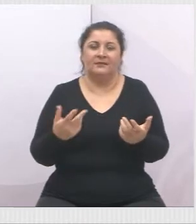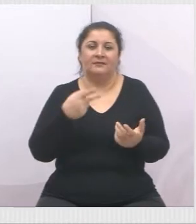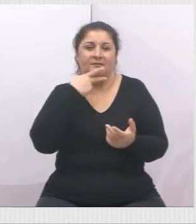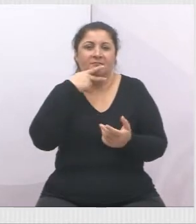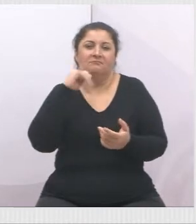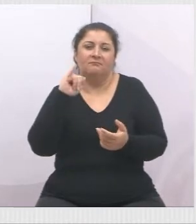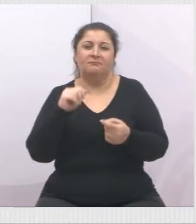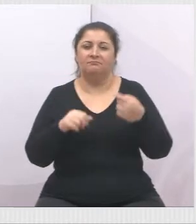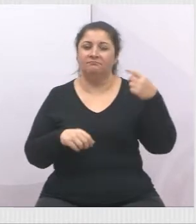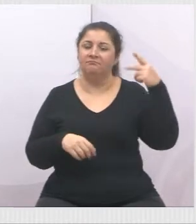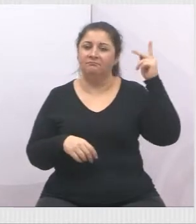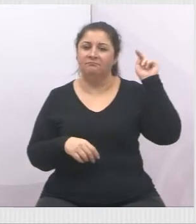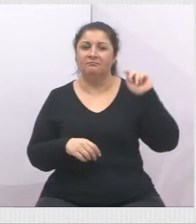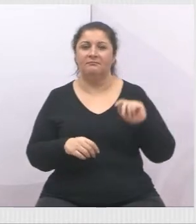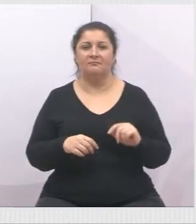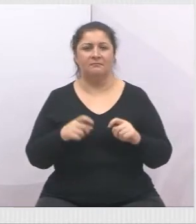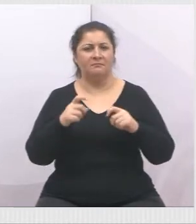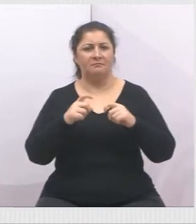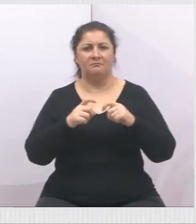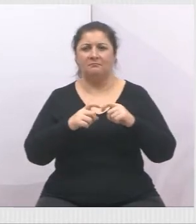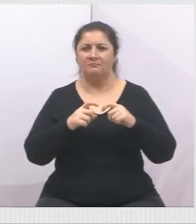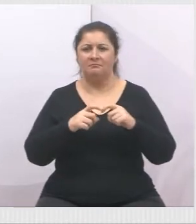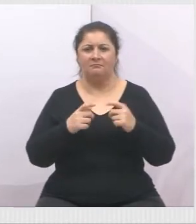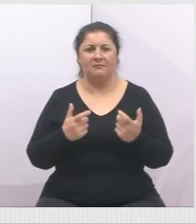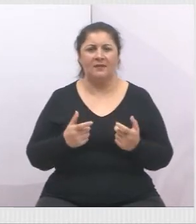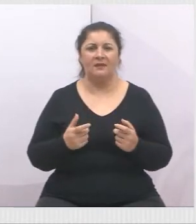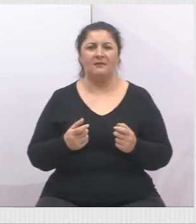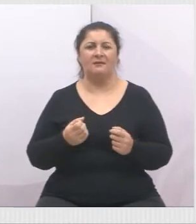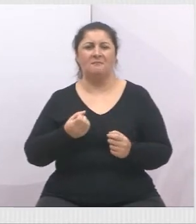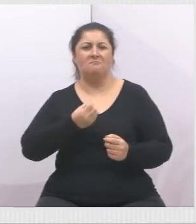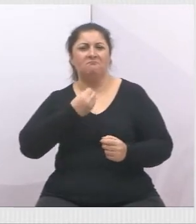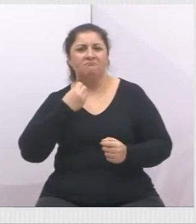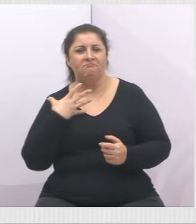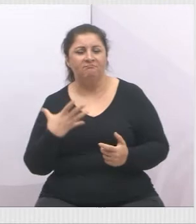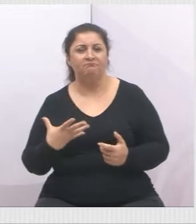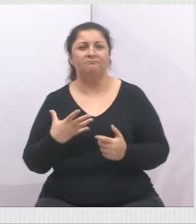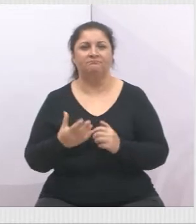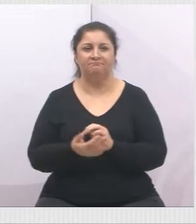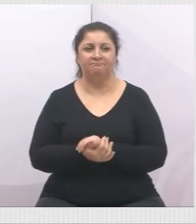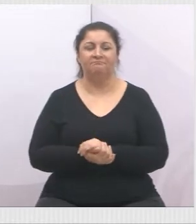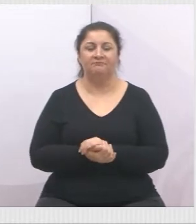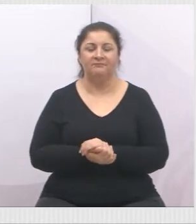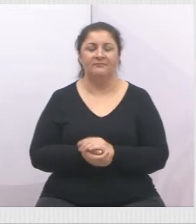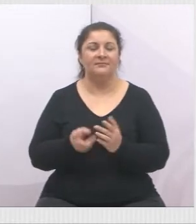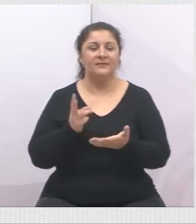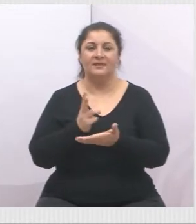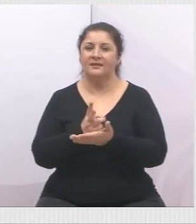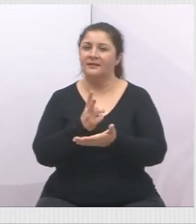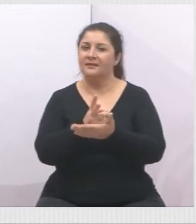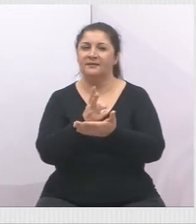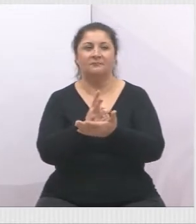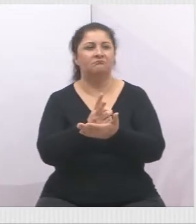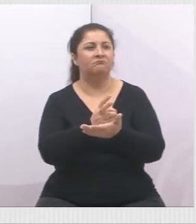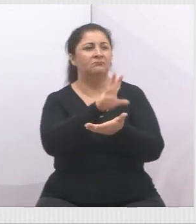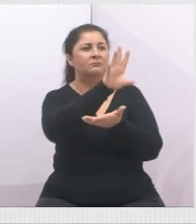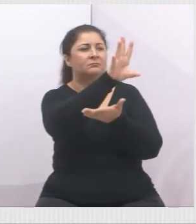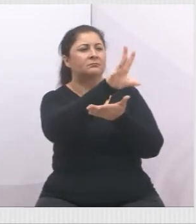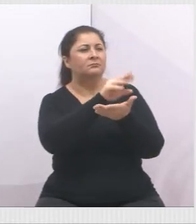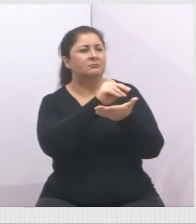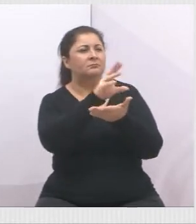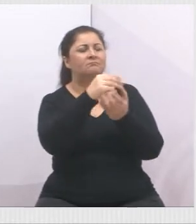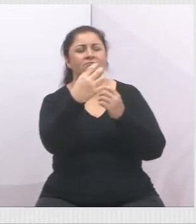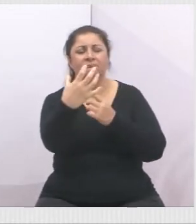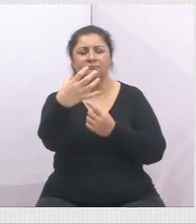Desse médico tão bacana e maravilhoso que ele foi. Ele sempre foi minha fonte de inspiração para minha